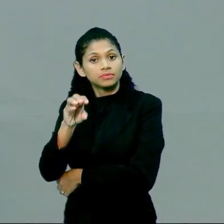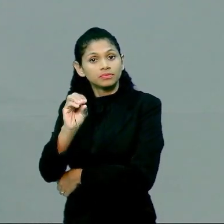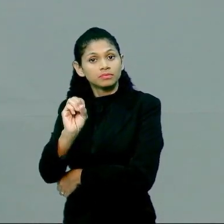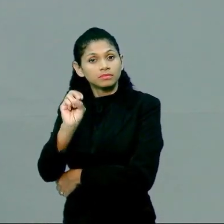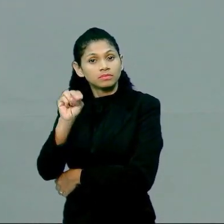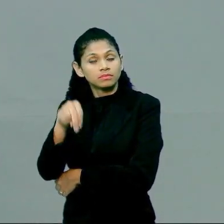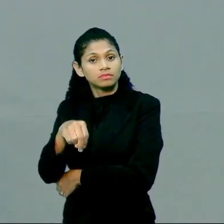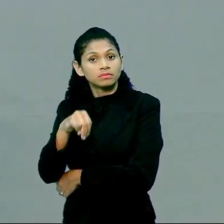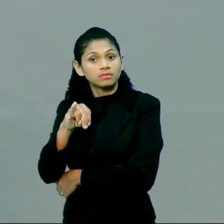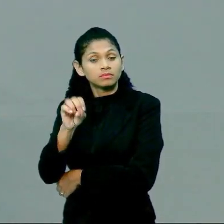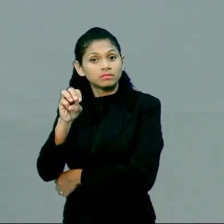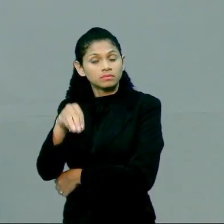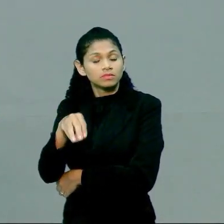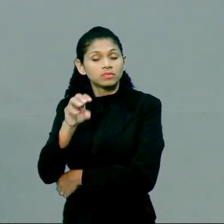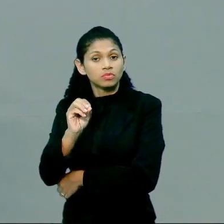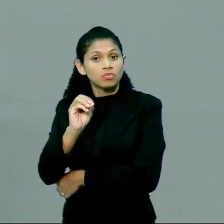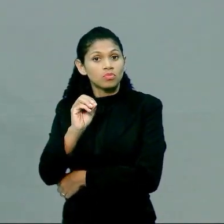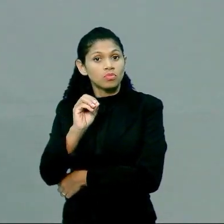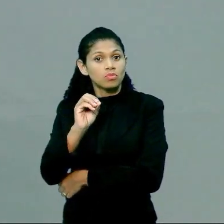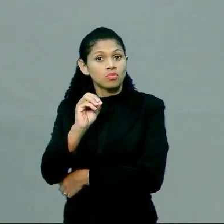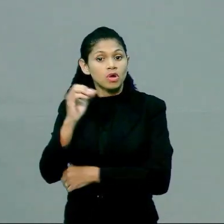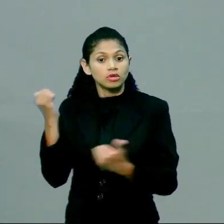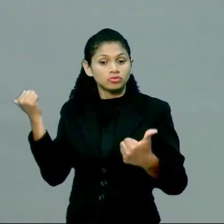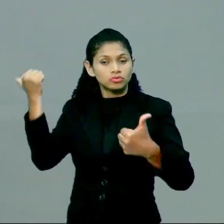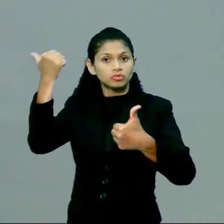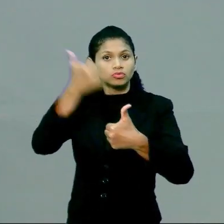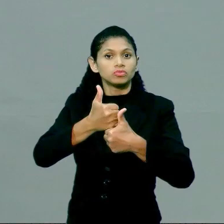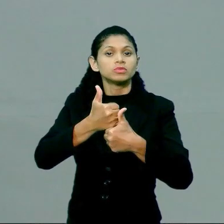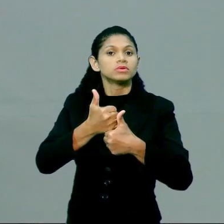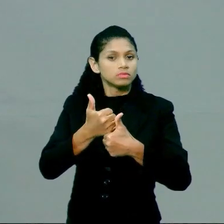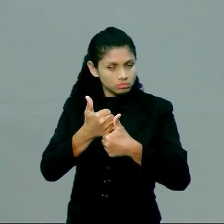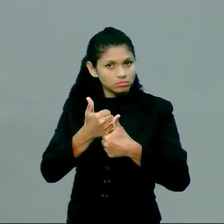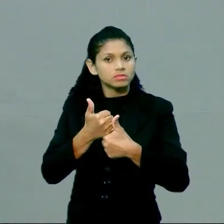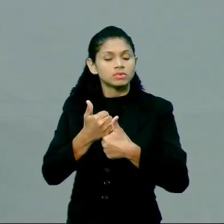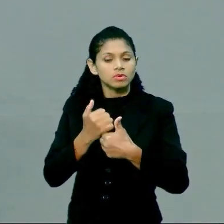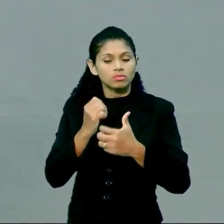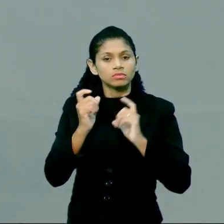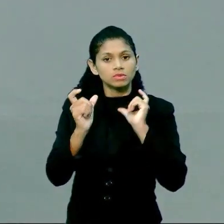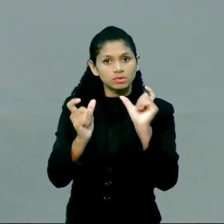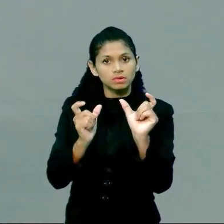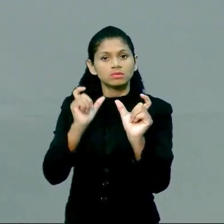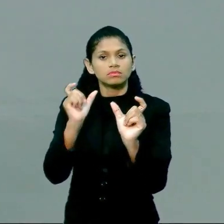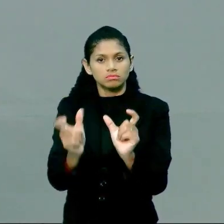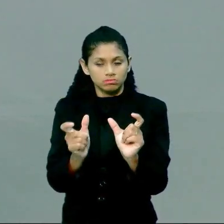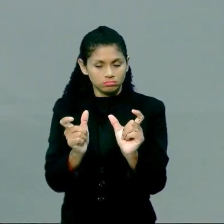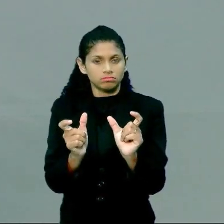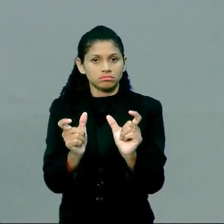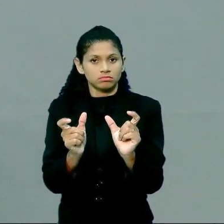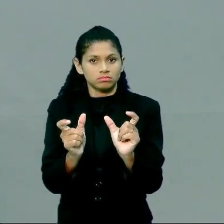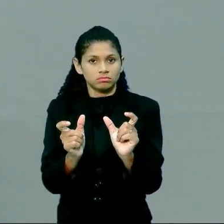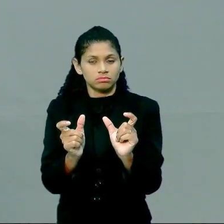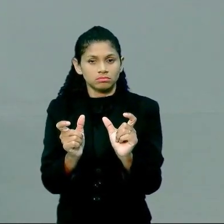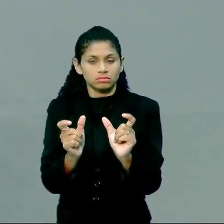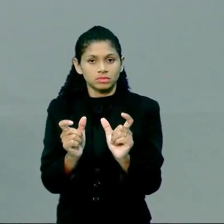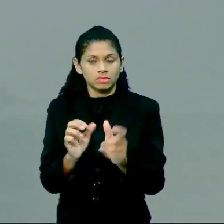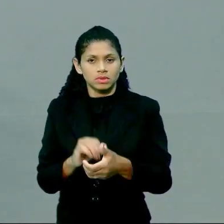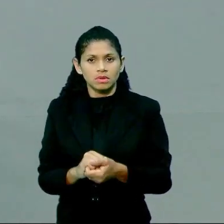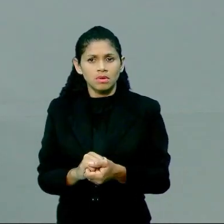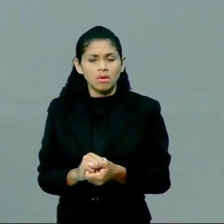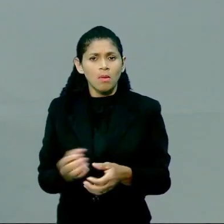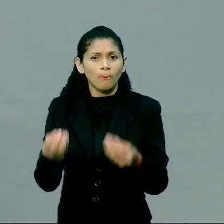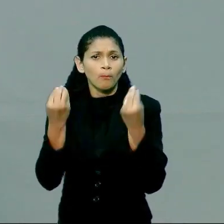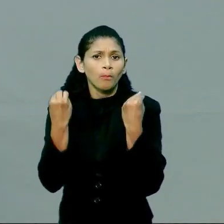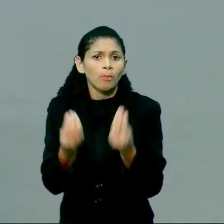das palavras, como um recurso estilístico, né? Para que, professor? Para mim não ficar o